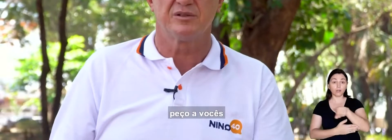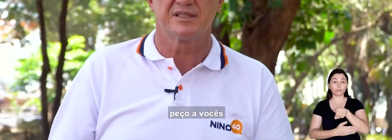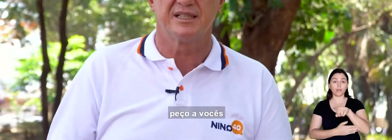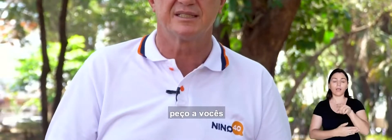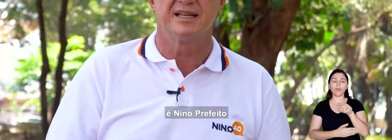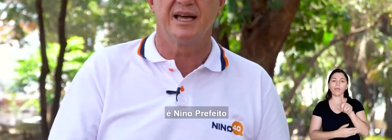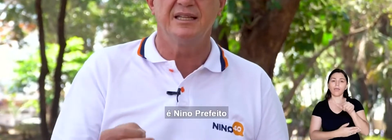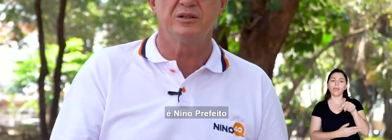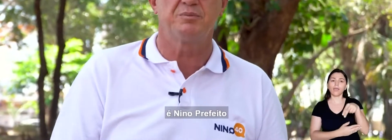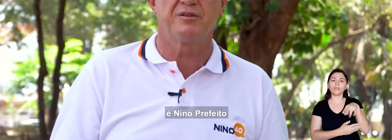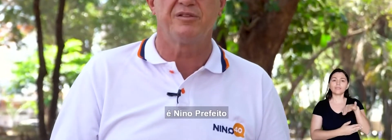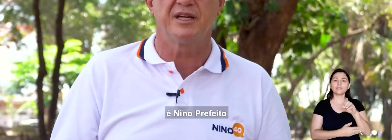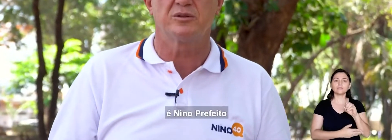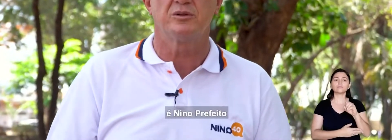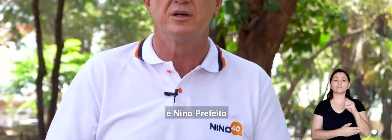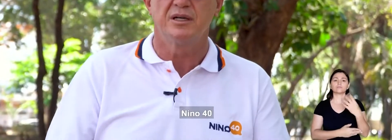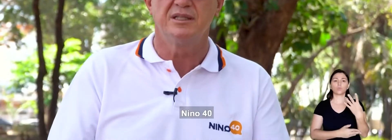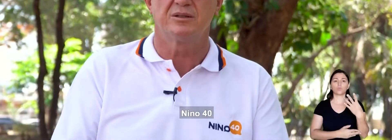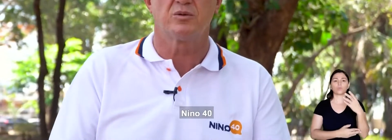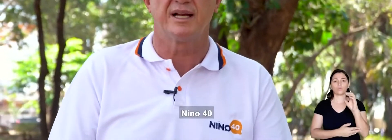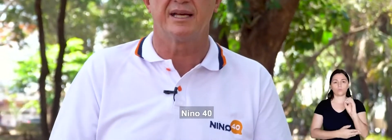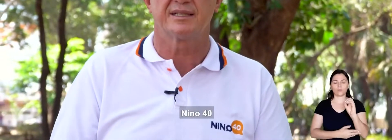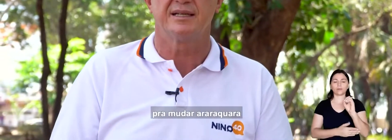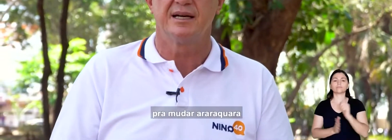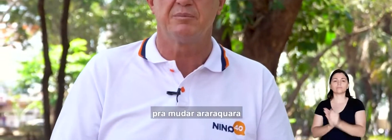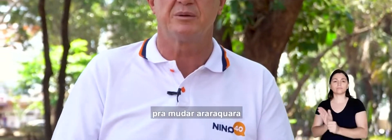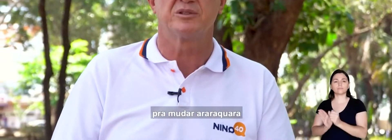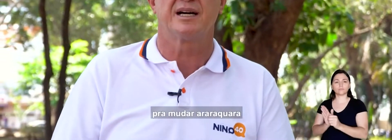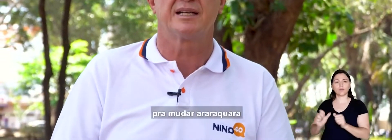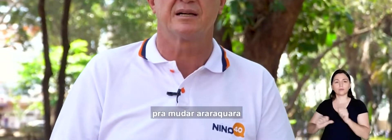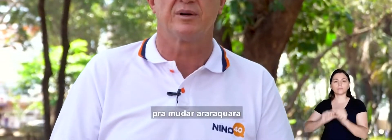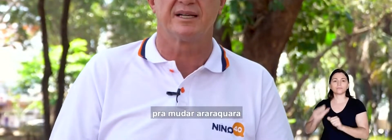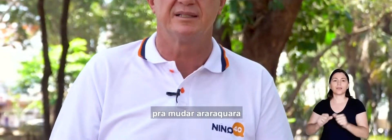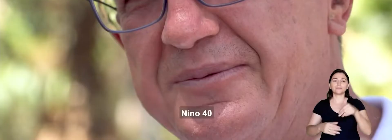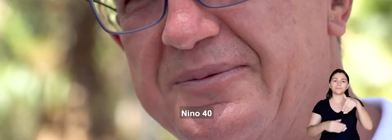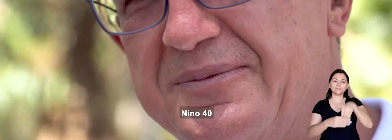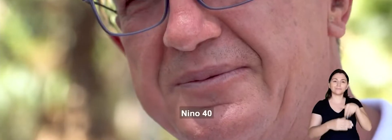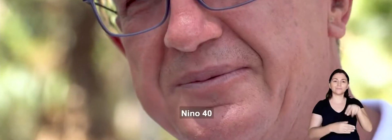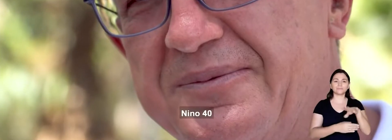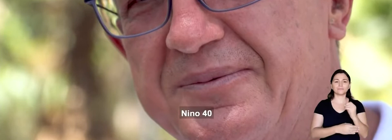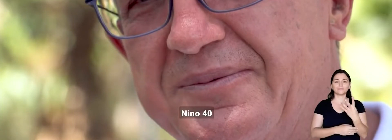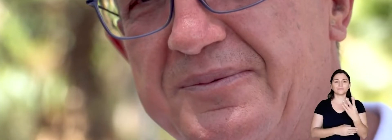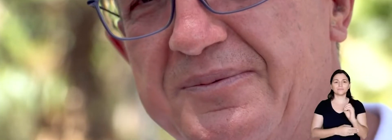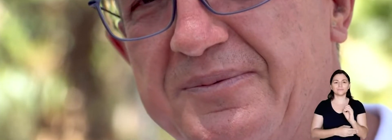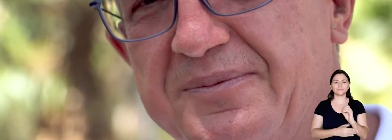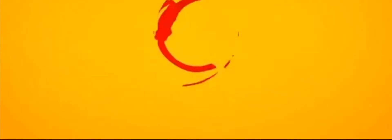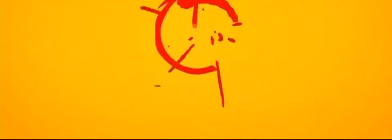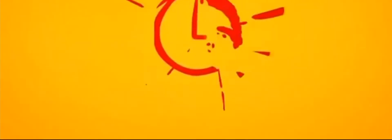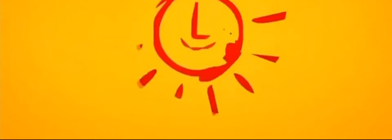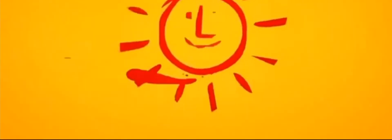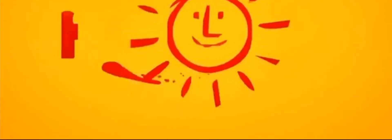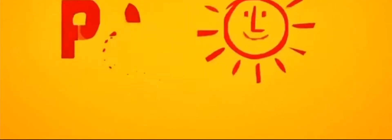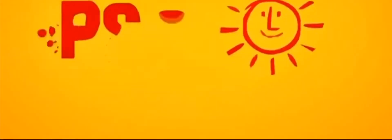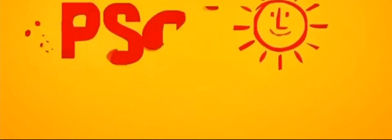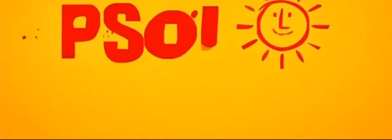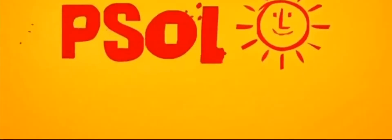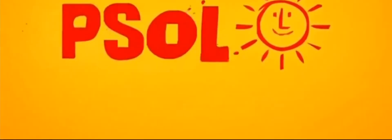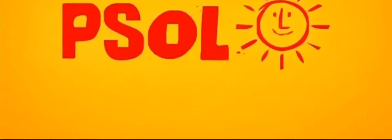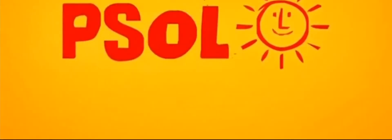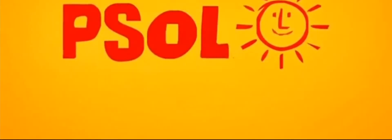E peço a vocês, é Nino Prefeito, Nino 40, para mudar Araraquara. Nino 40, eu sou